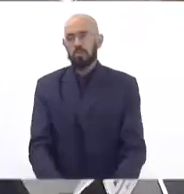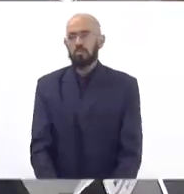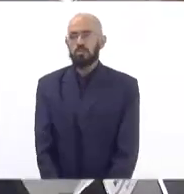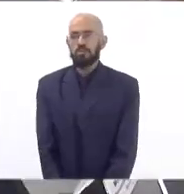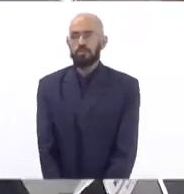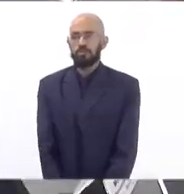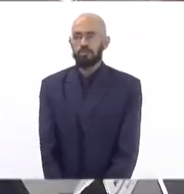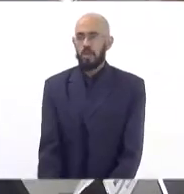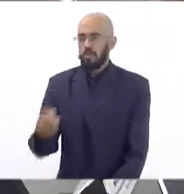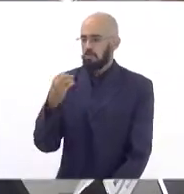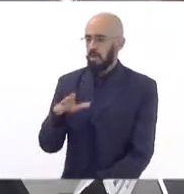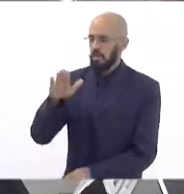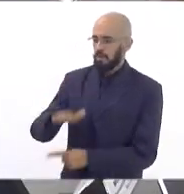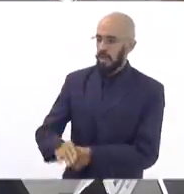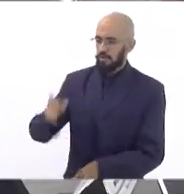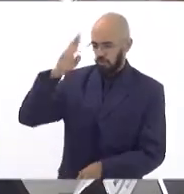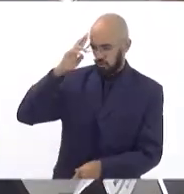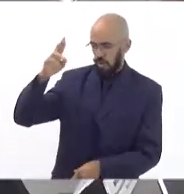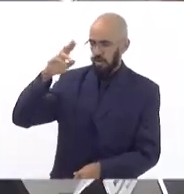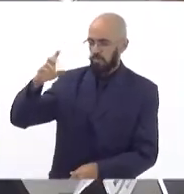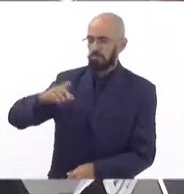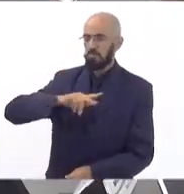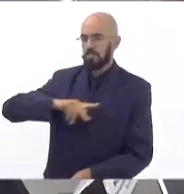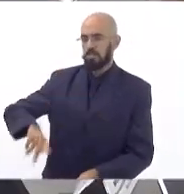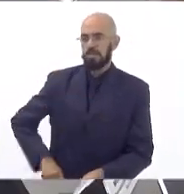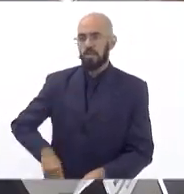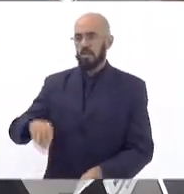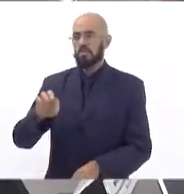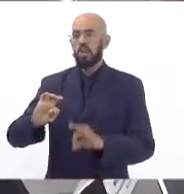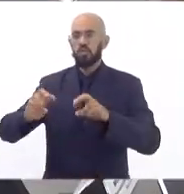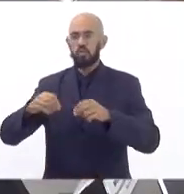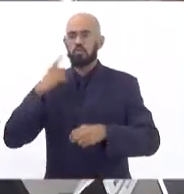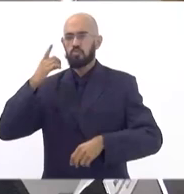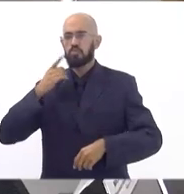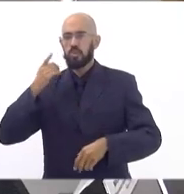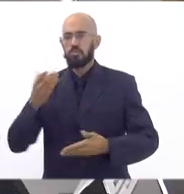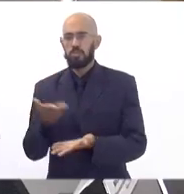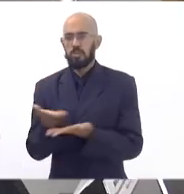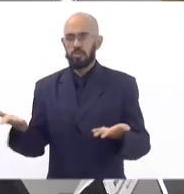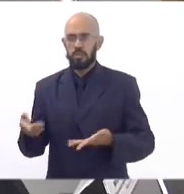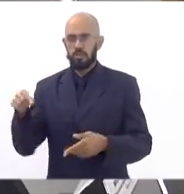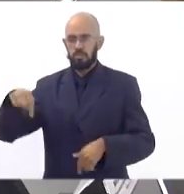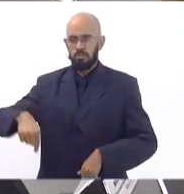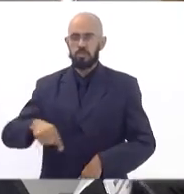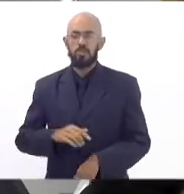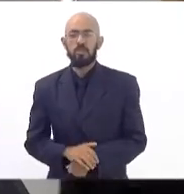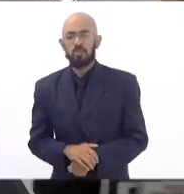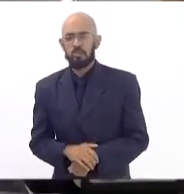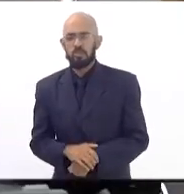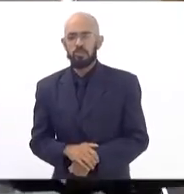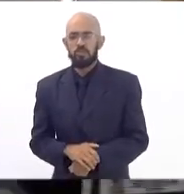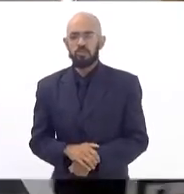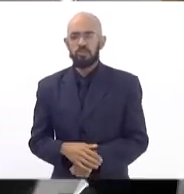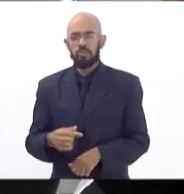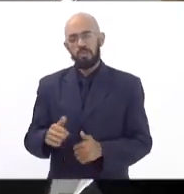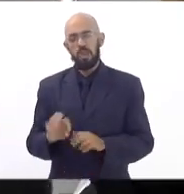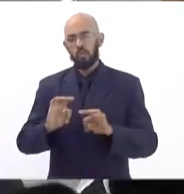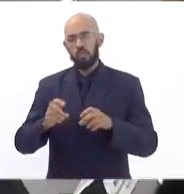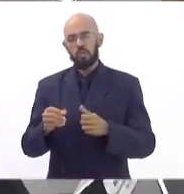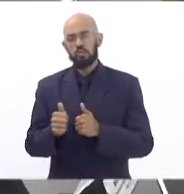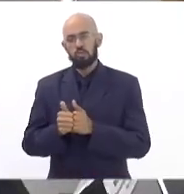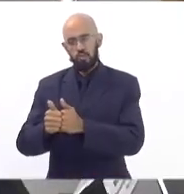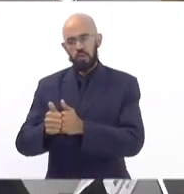boa tarde pelo presidente Boa tarde resultados deputados presentes fosse autoridades Boa tarde a todos que acompanha aqui